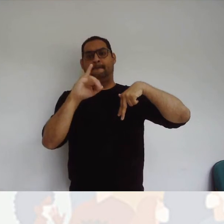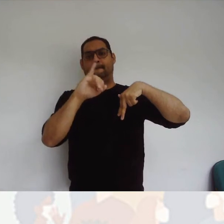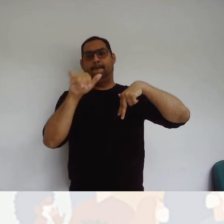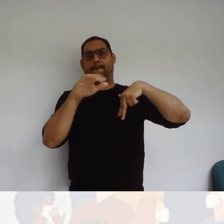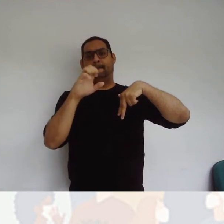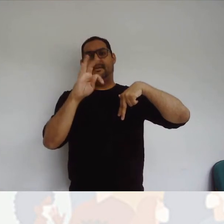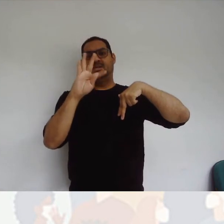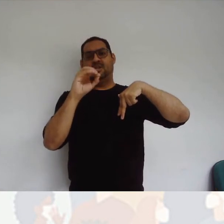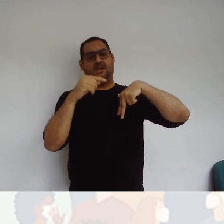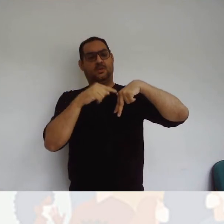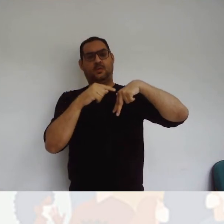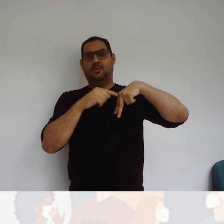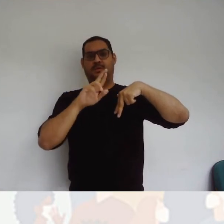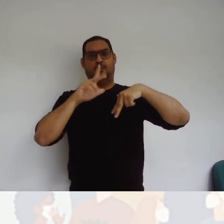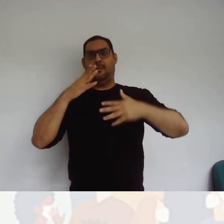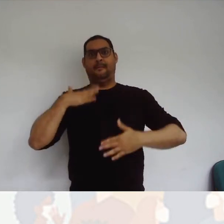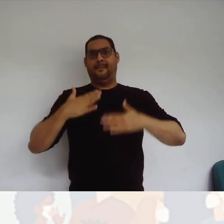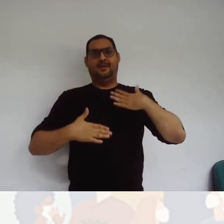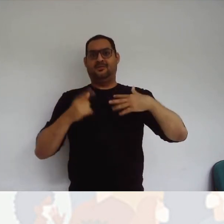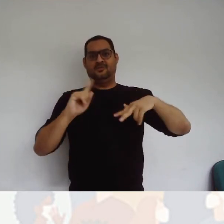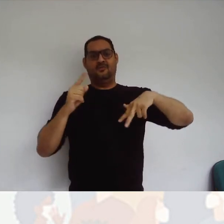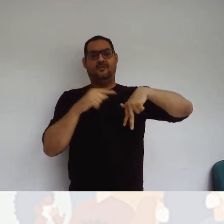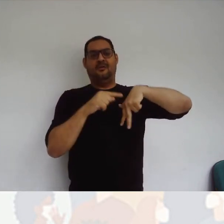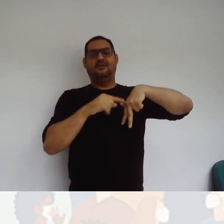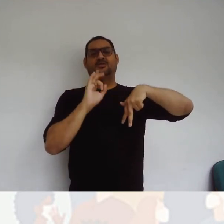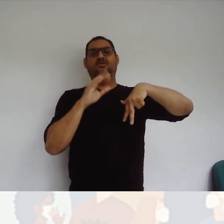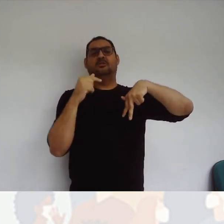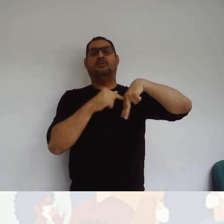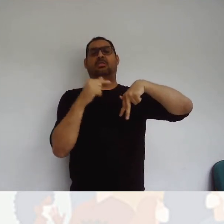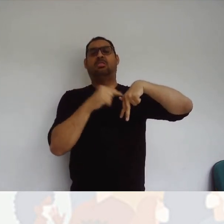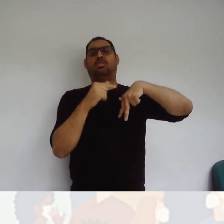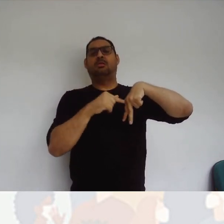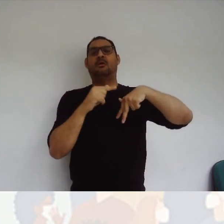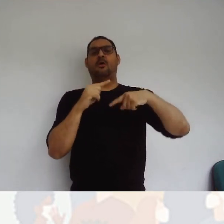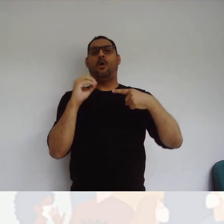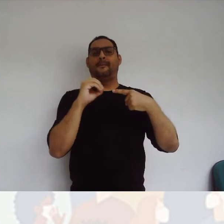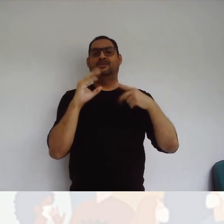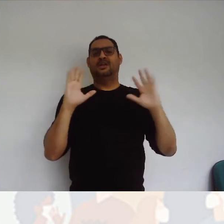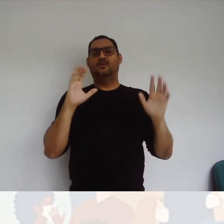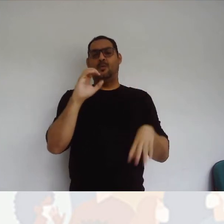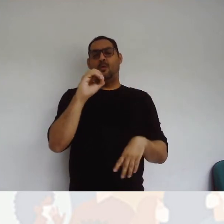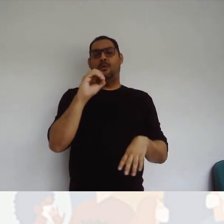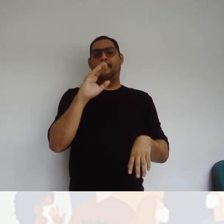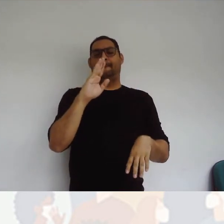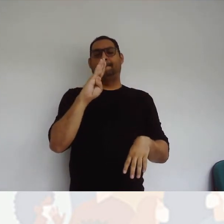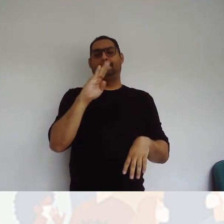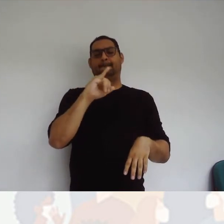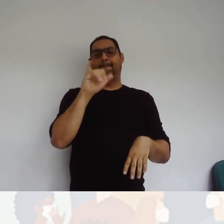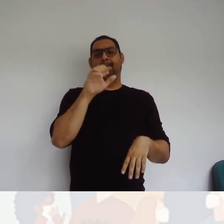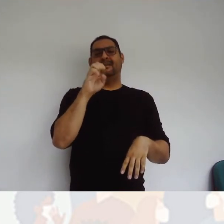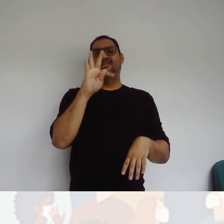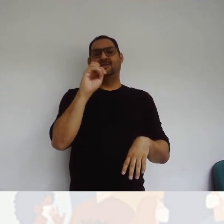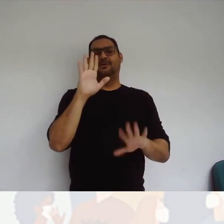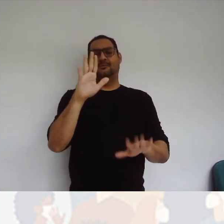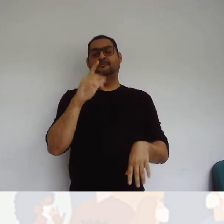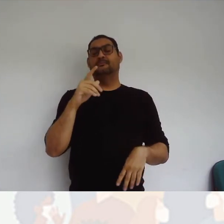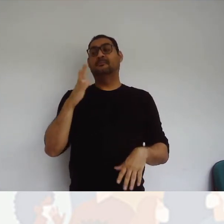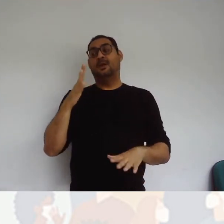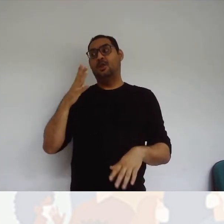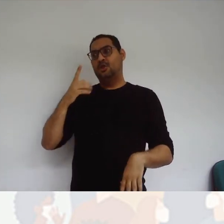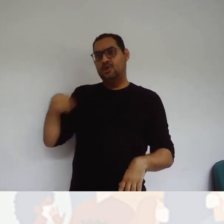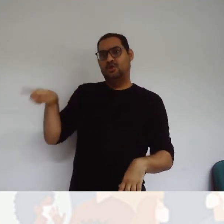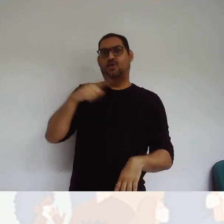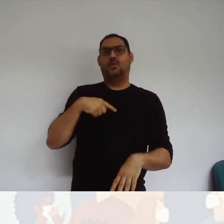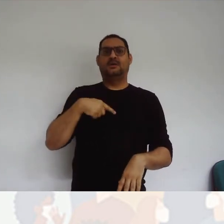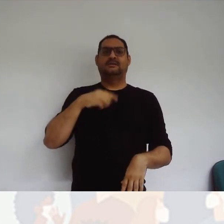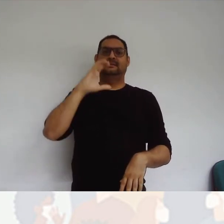Quer dizer, a objetificação do João, né? Claro que eu tomei... A gente, nas ciências humanas, nas ciências sociais, a